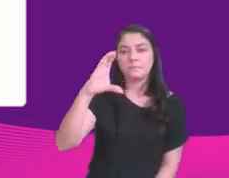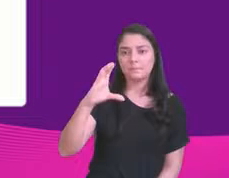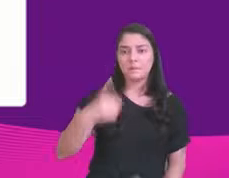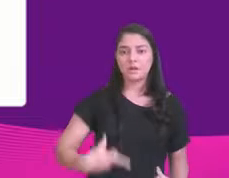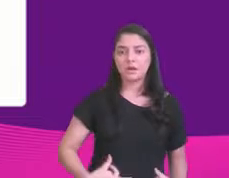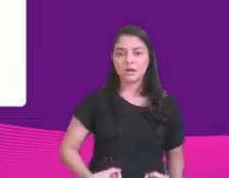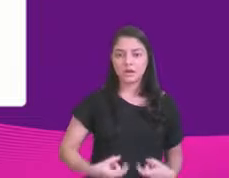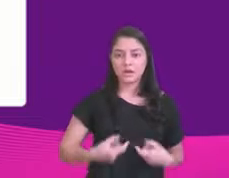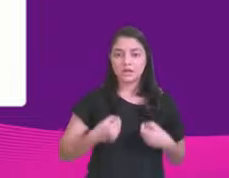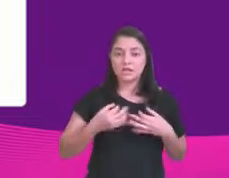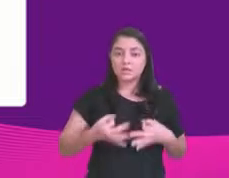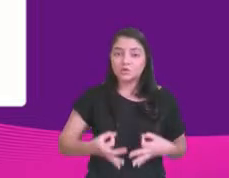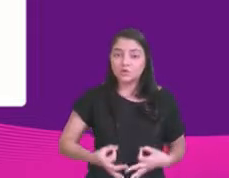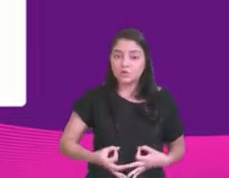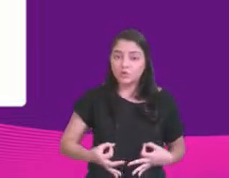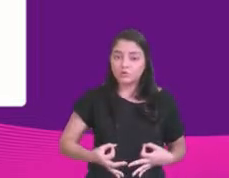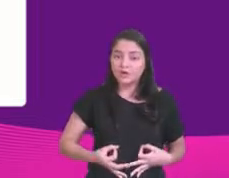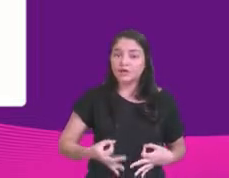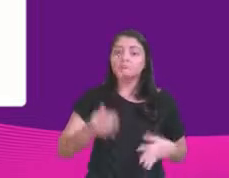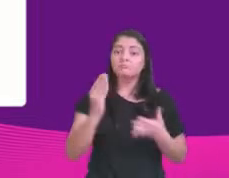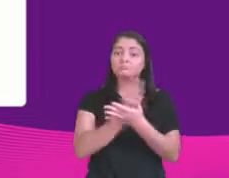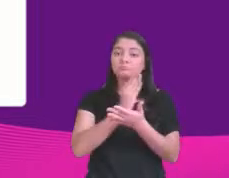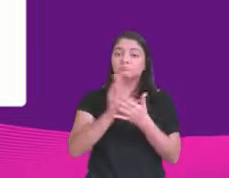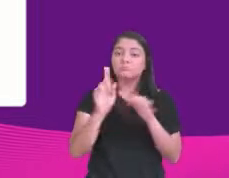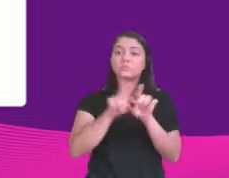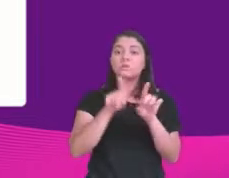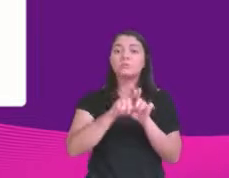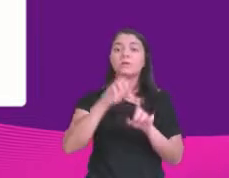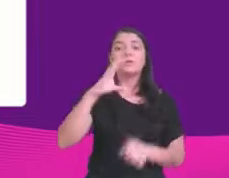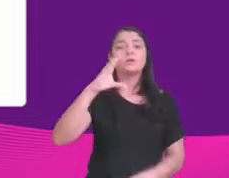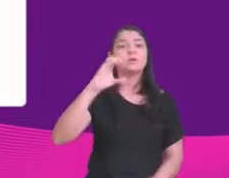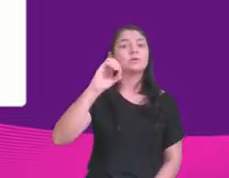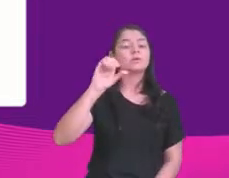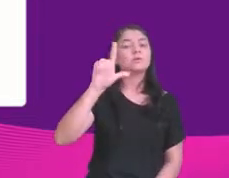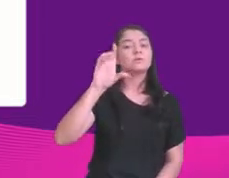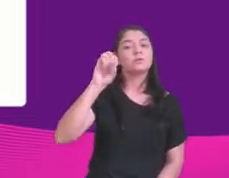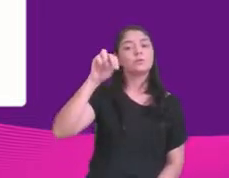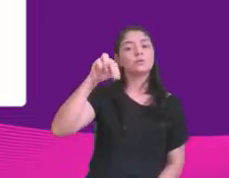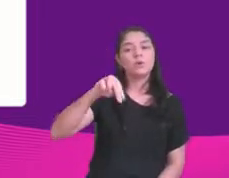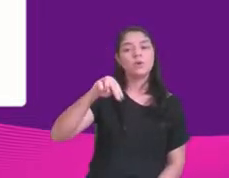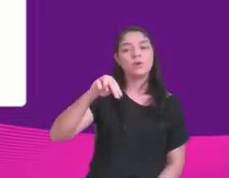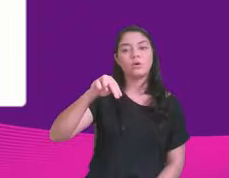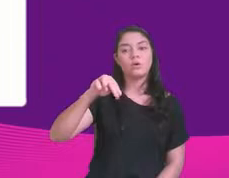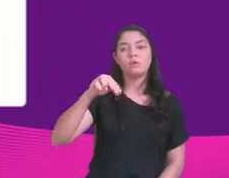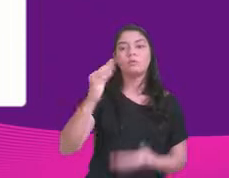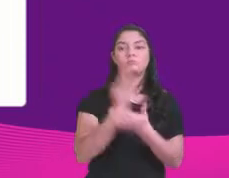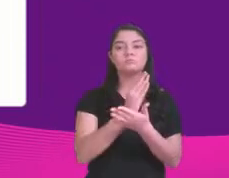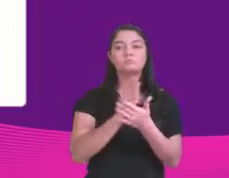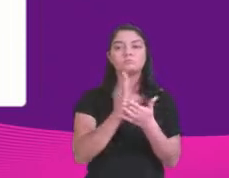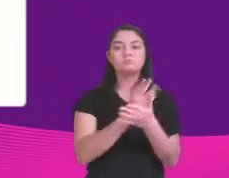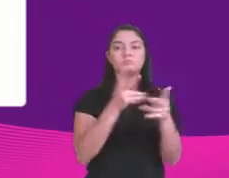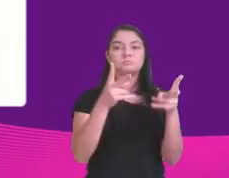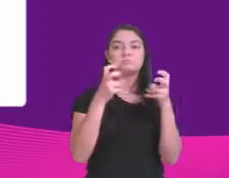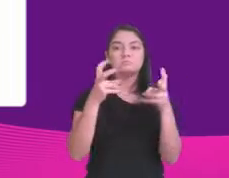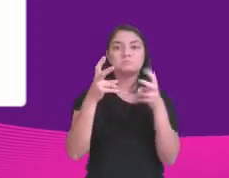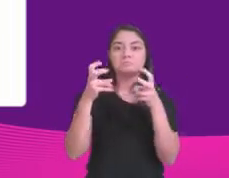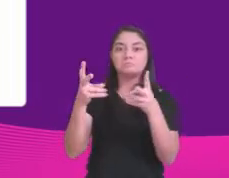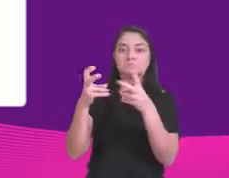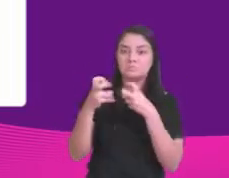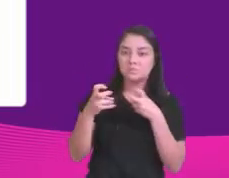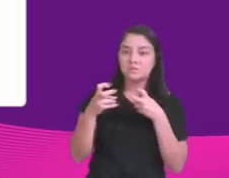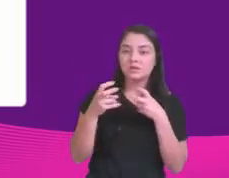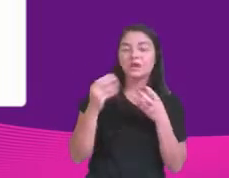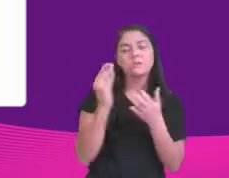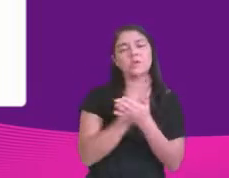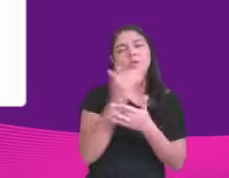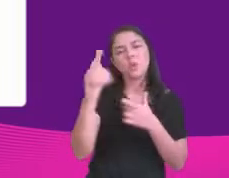saindo alguns trabalhos que a gente vai poder ver, câncer de cólon, neoplasia de apêndice, aí vai toda a síndrome de pseudomixoma peritoneal, e algumas outras